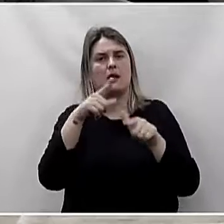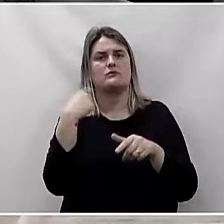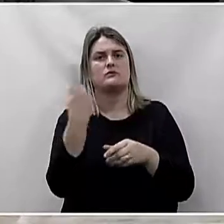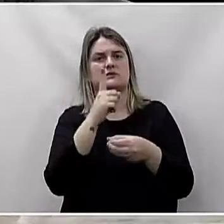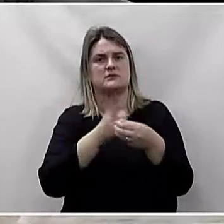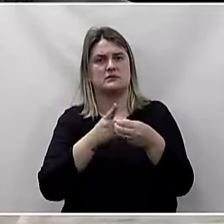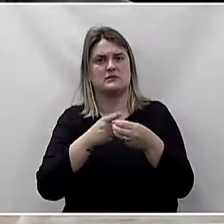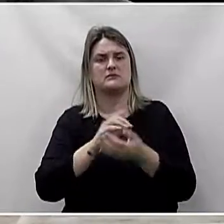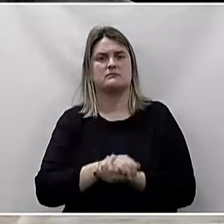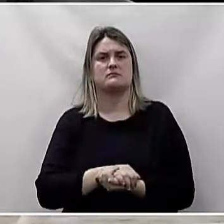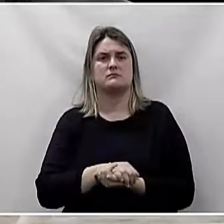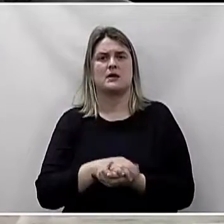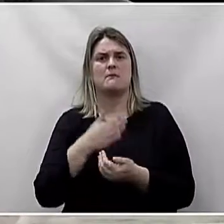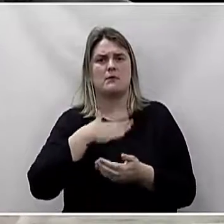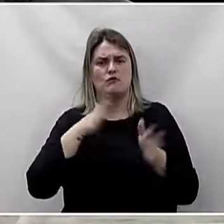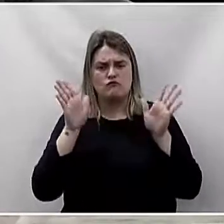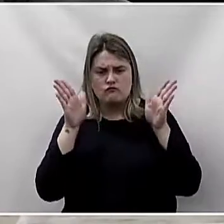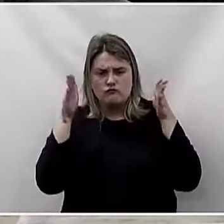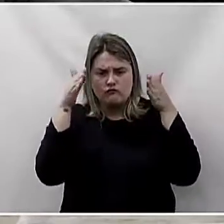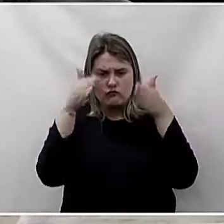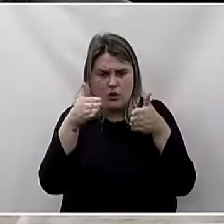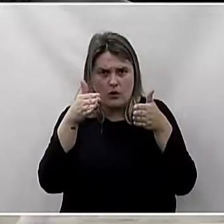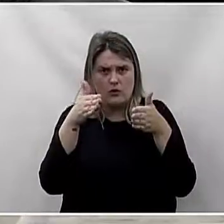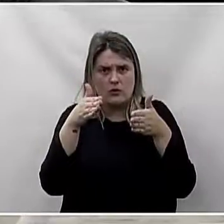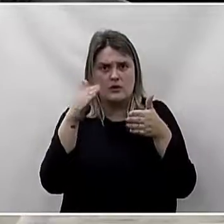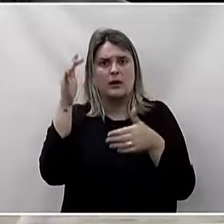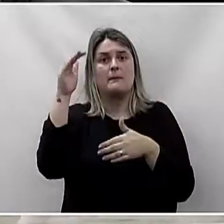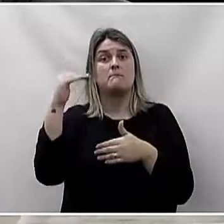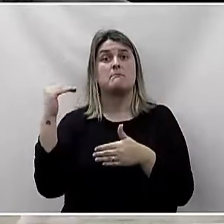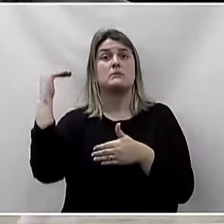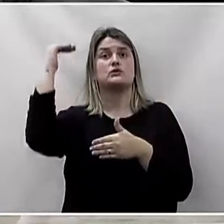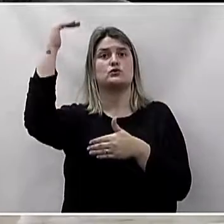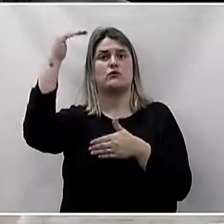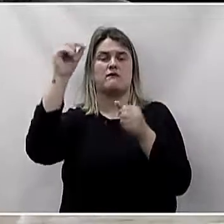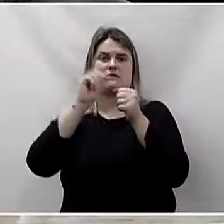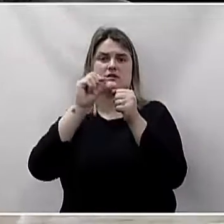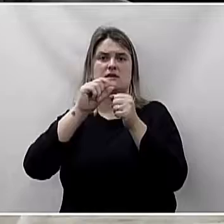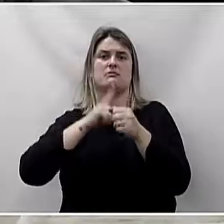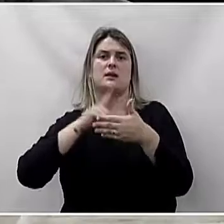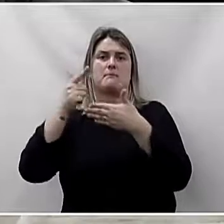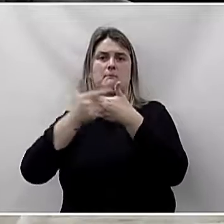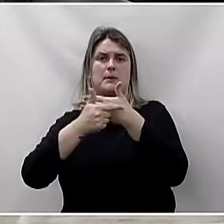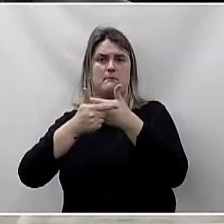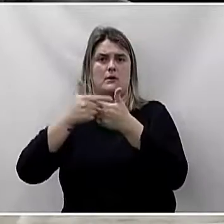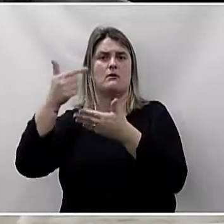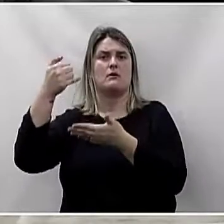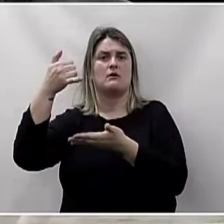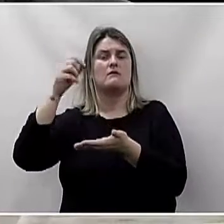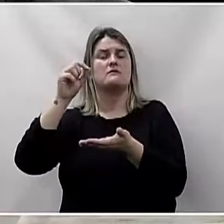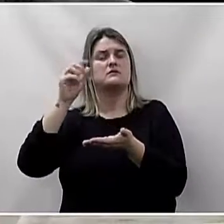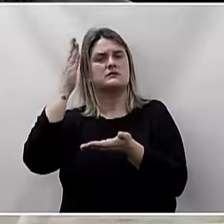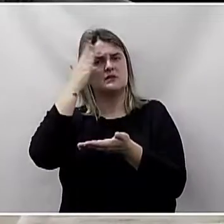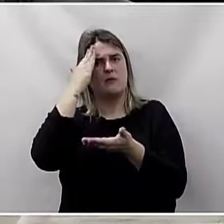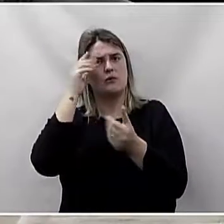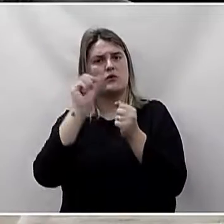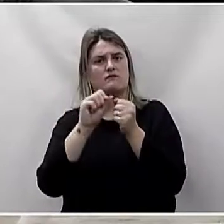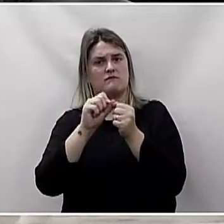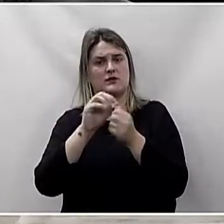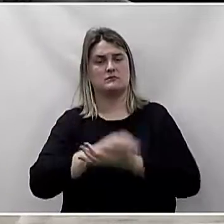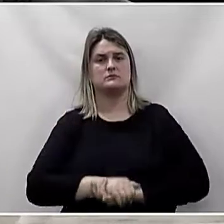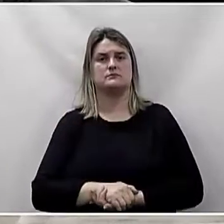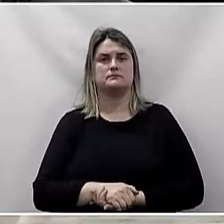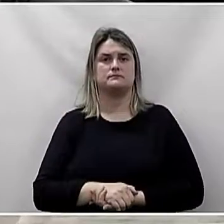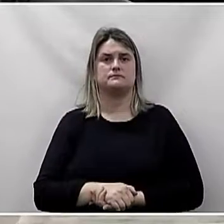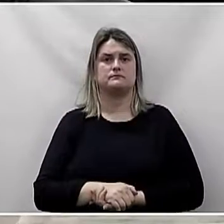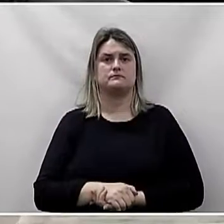cidade isso quem tem que ser feito é as pessoas que estão lá em cima que tem o papel e a caneta na mão e que sabem o que estão fazendo